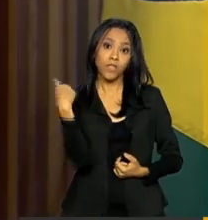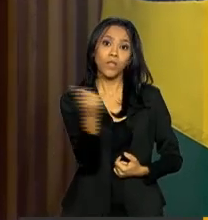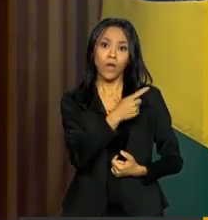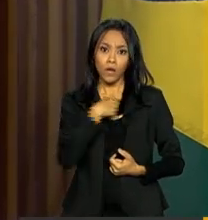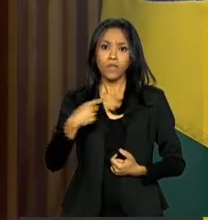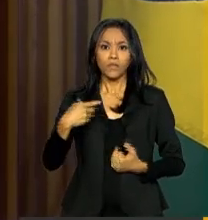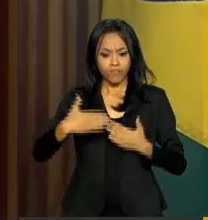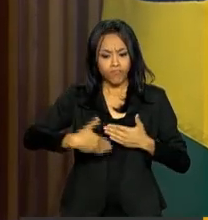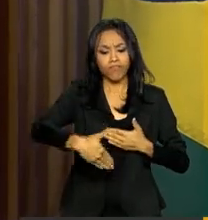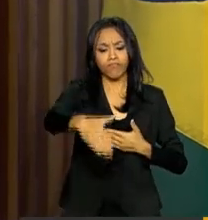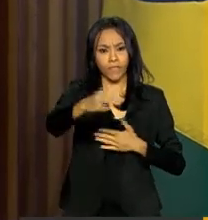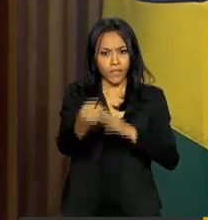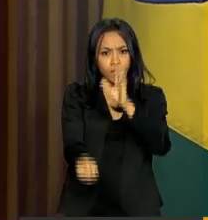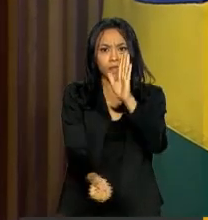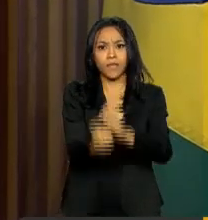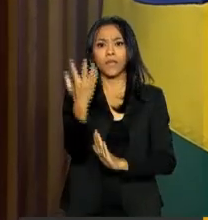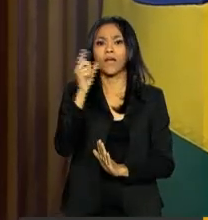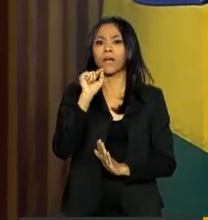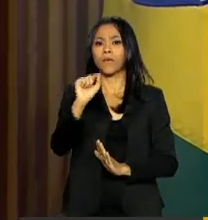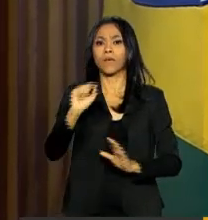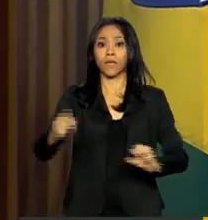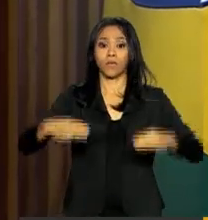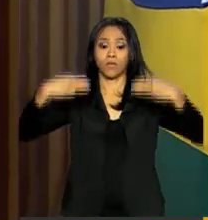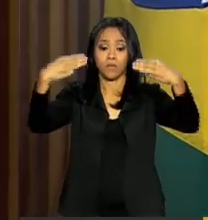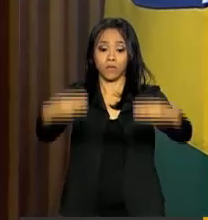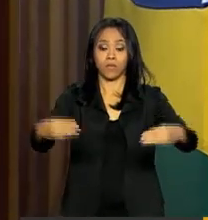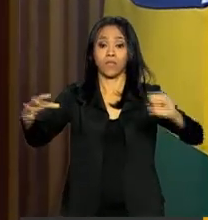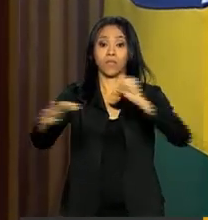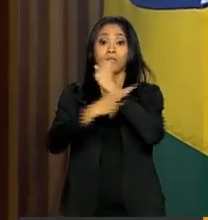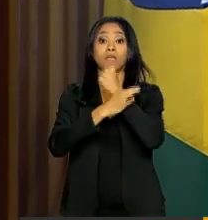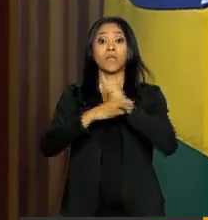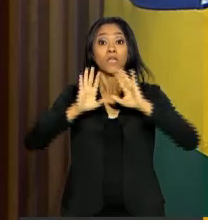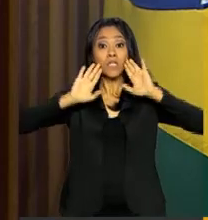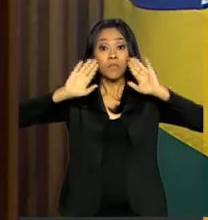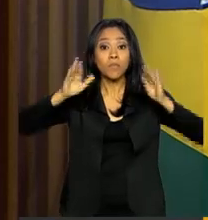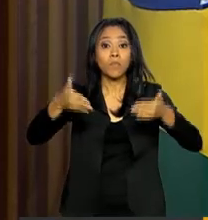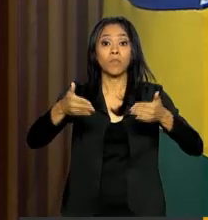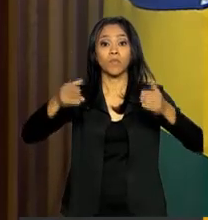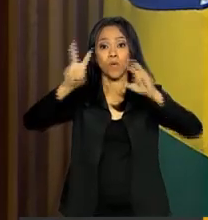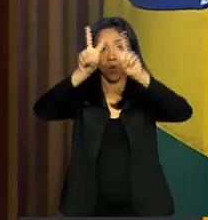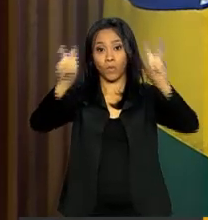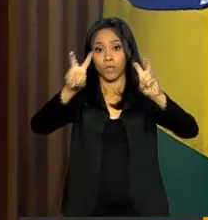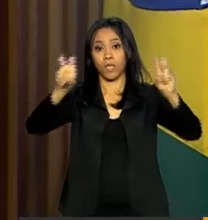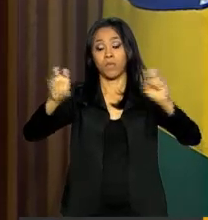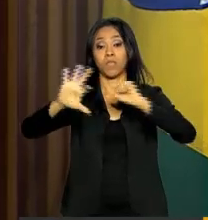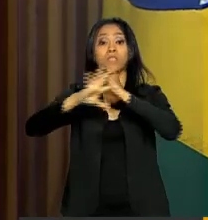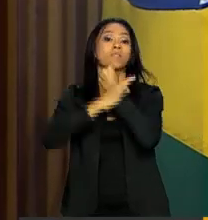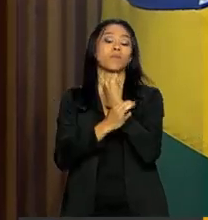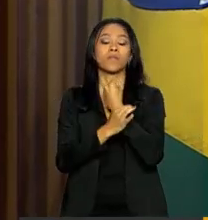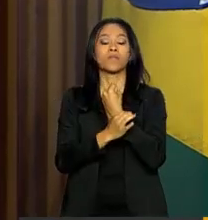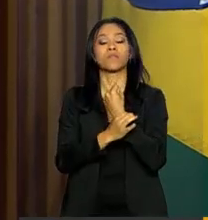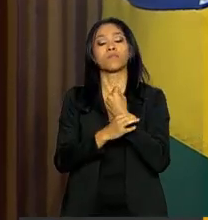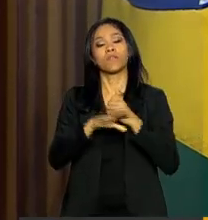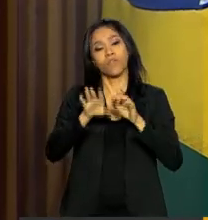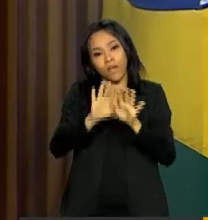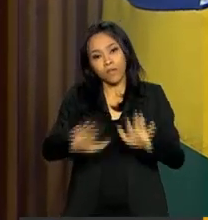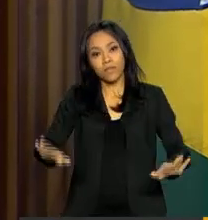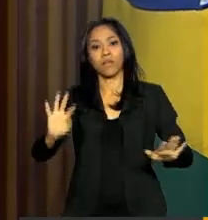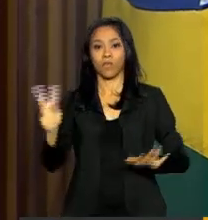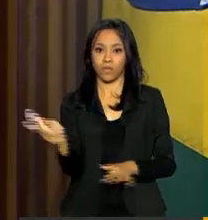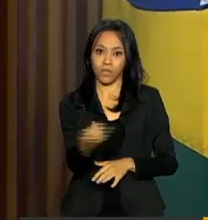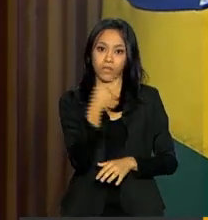órgão que se dedicaria apenas ao tema da segurança pública e assim é que se deu a